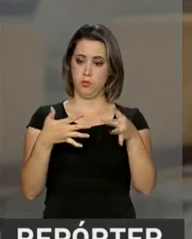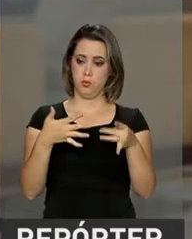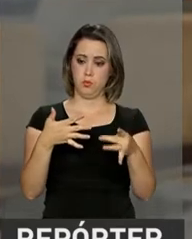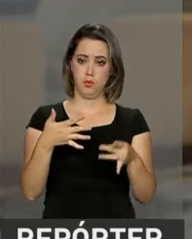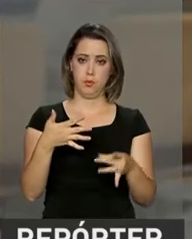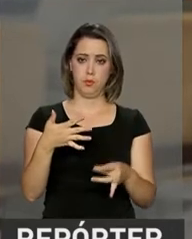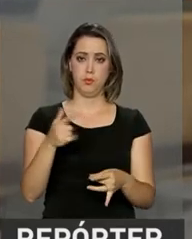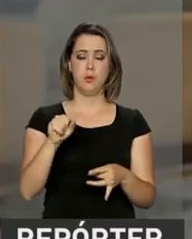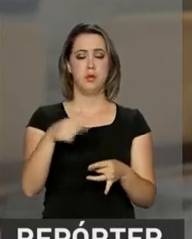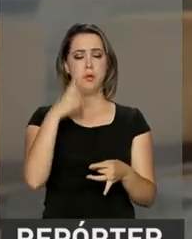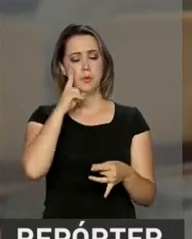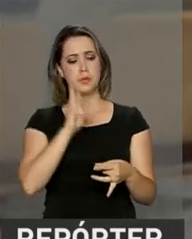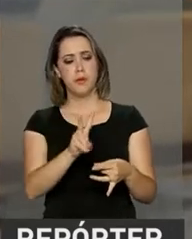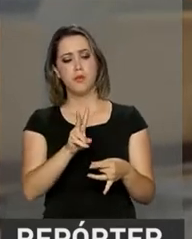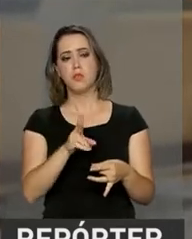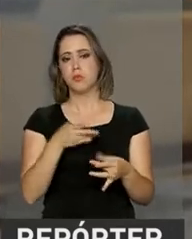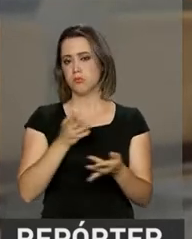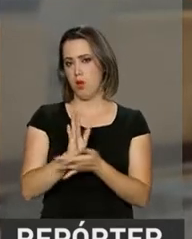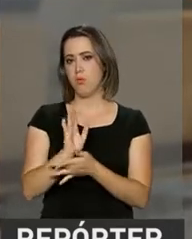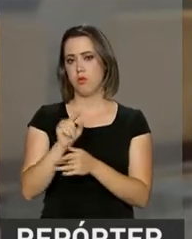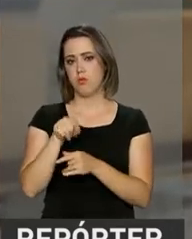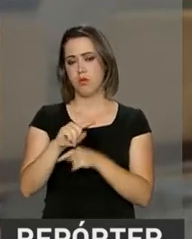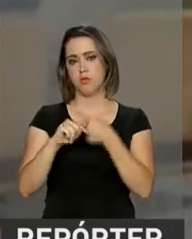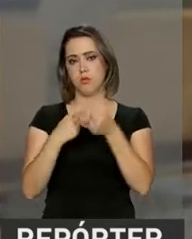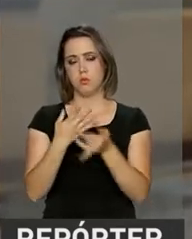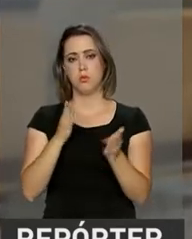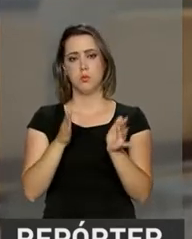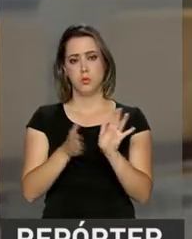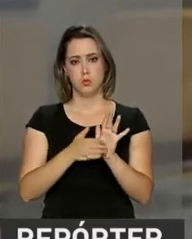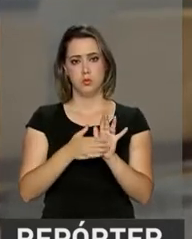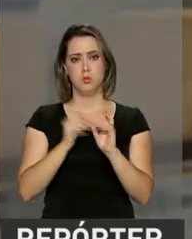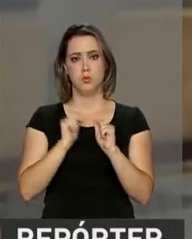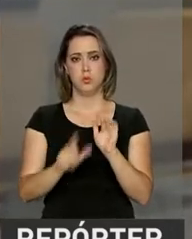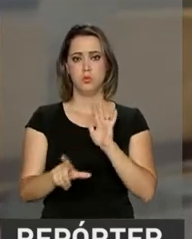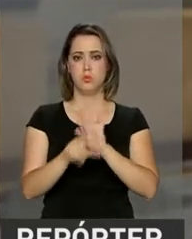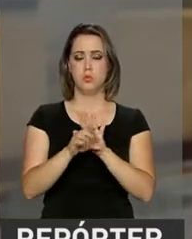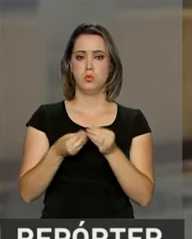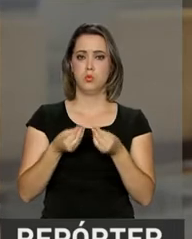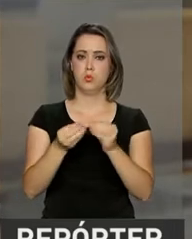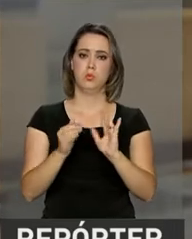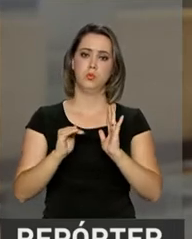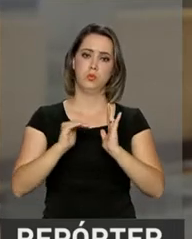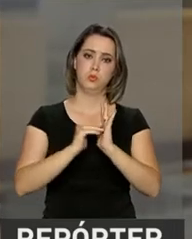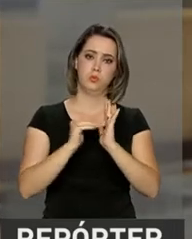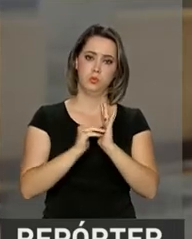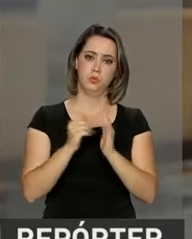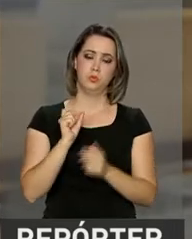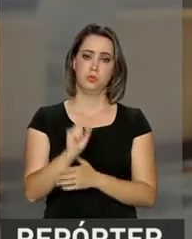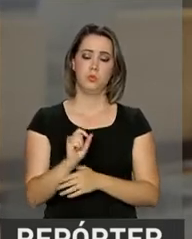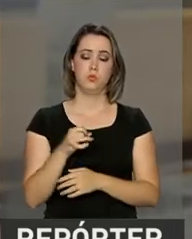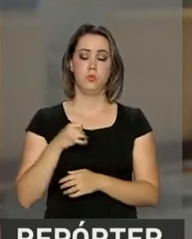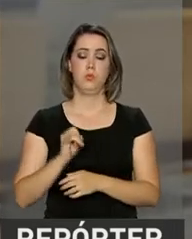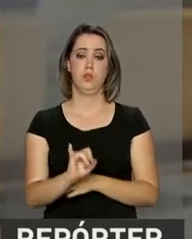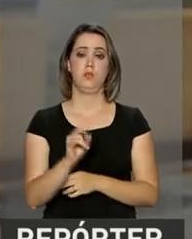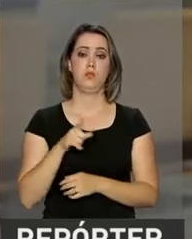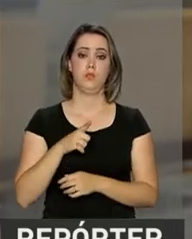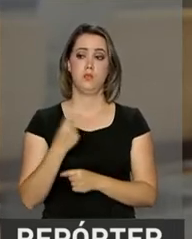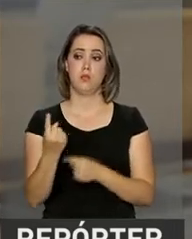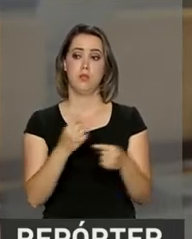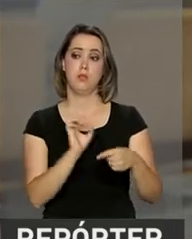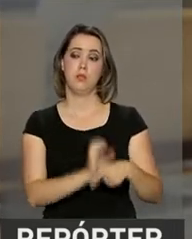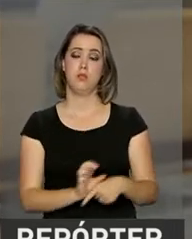Só depois disso é que o projeto de lei pode seguir para o Senado Federal. Caso os